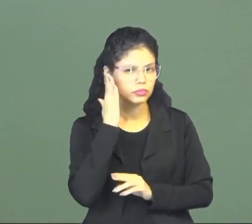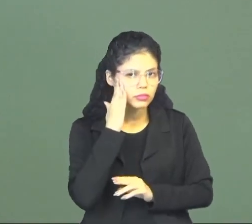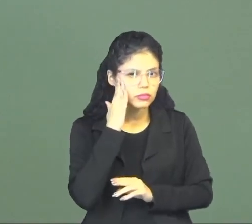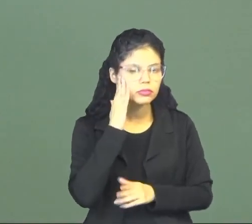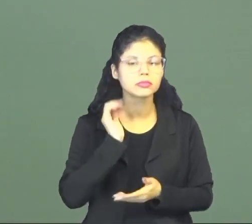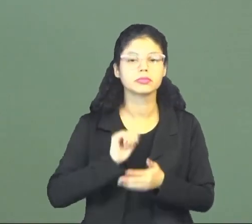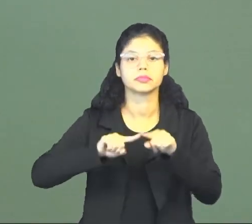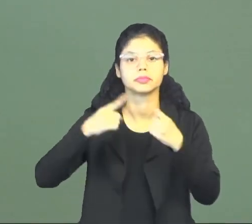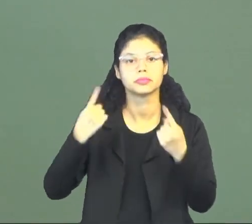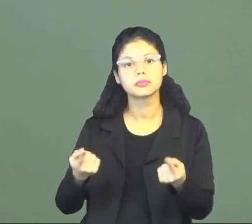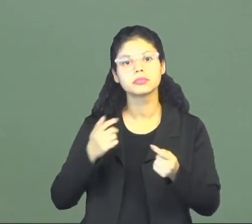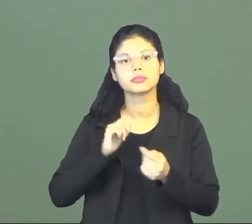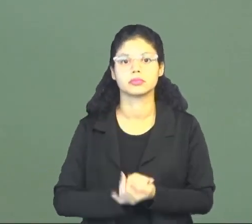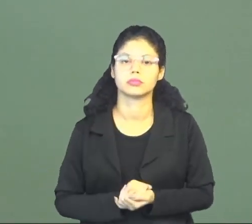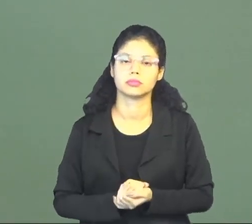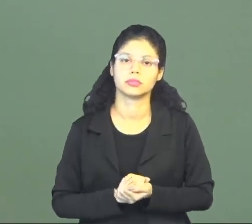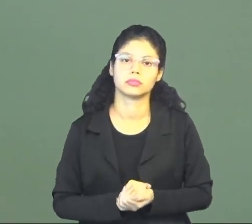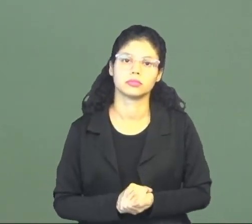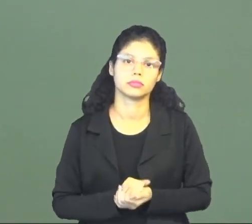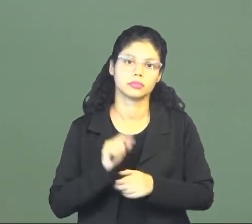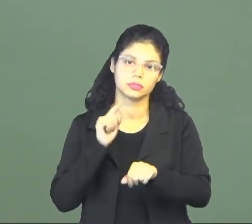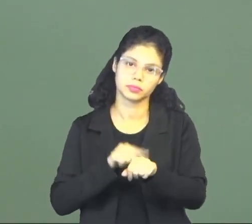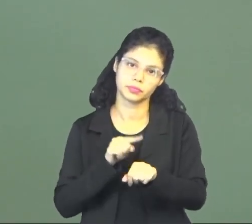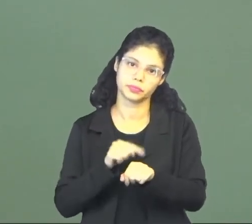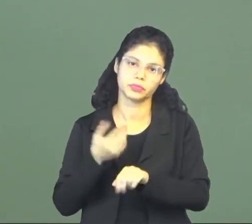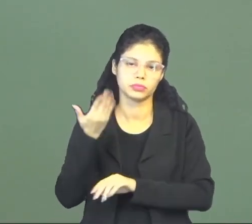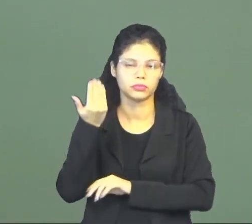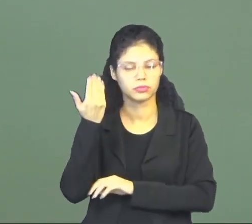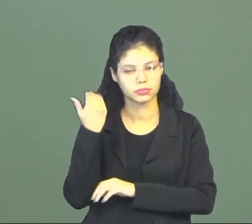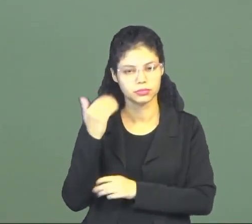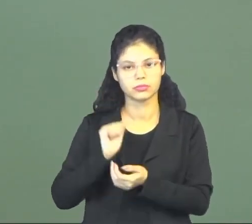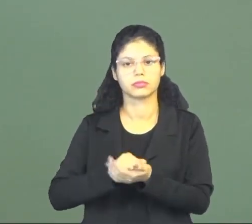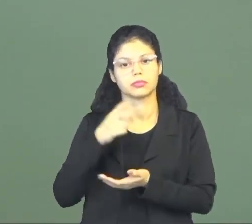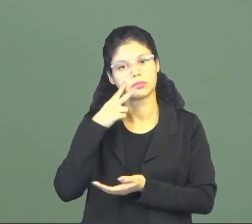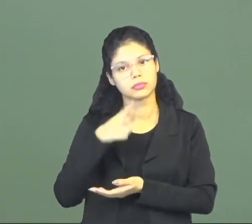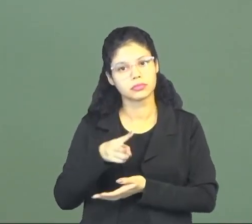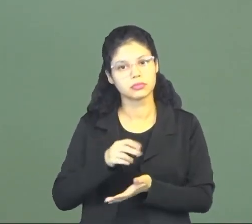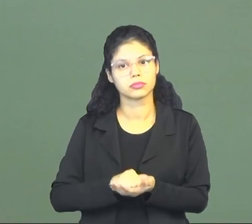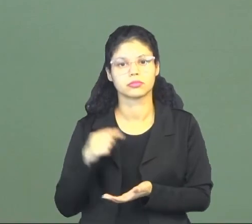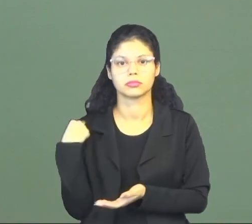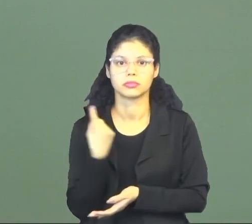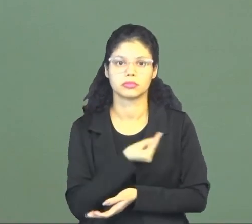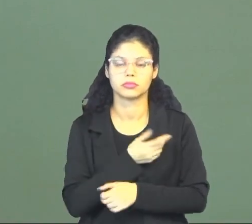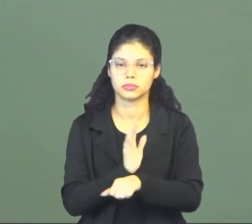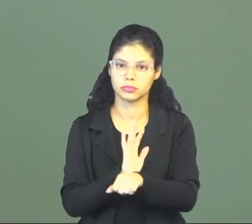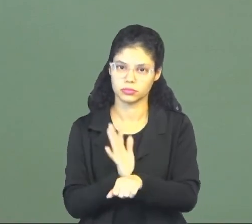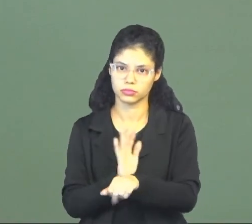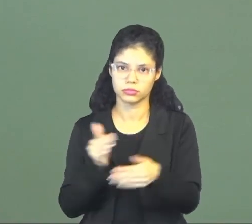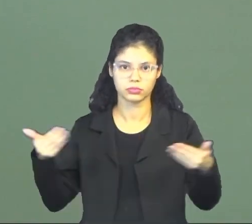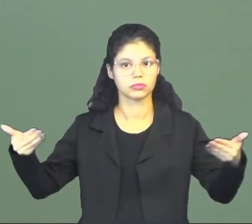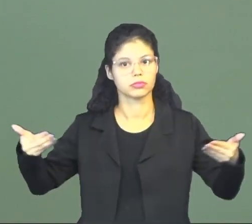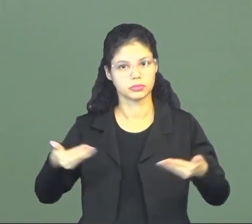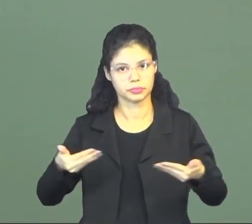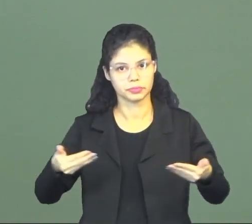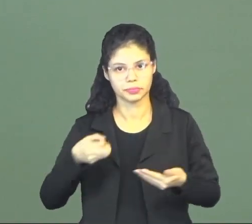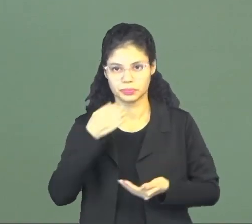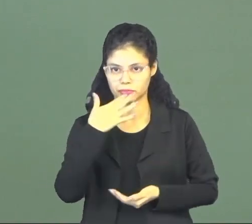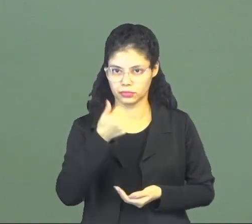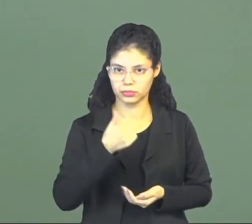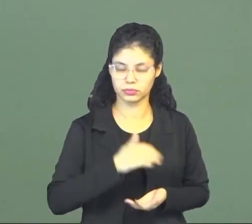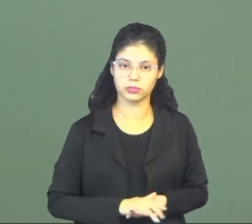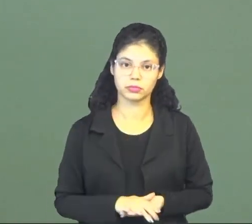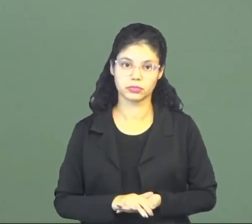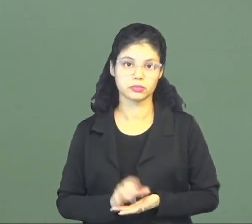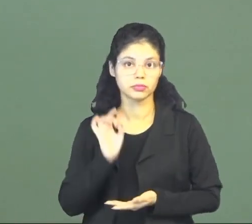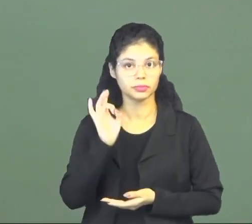entender, mas é um dos precursores aí do nosso cinema atual, tá bom?